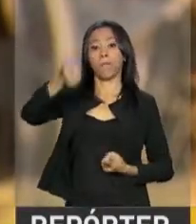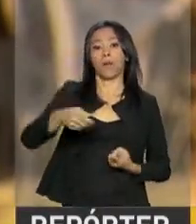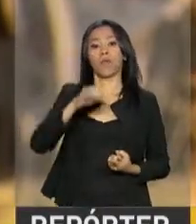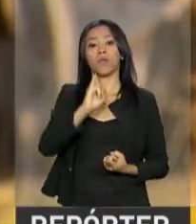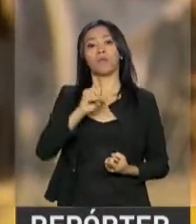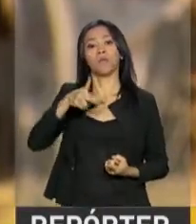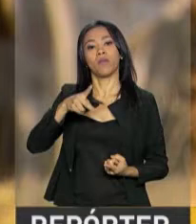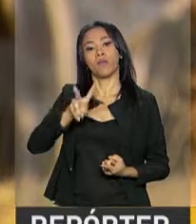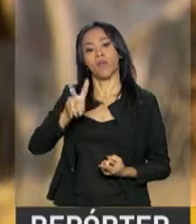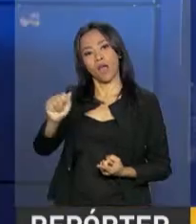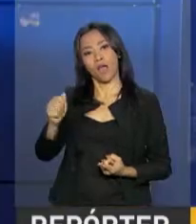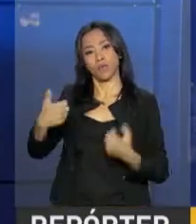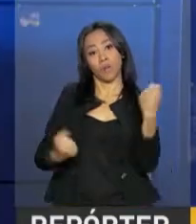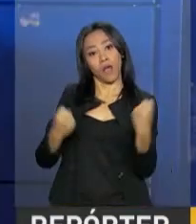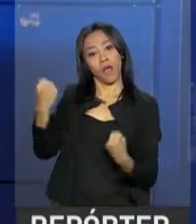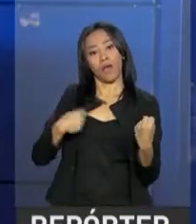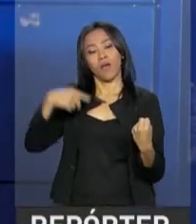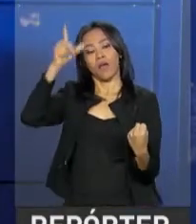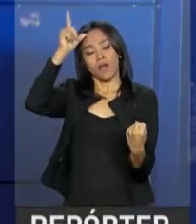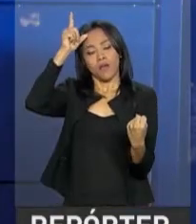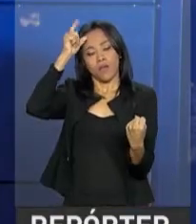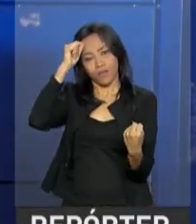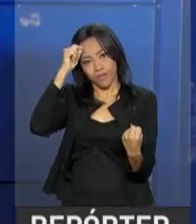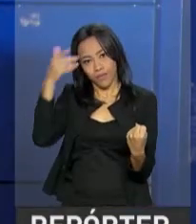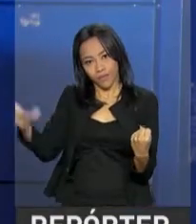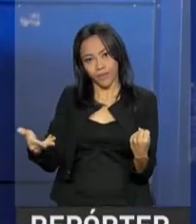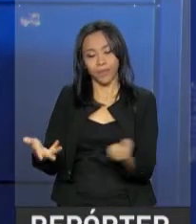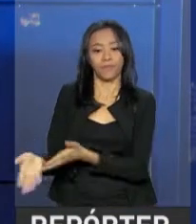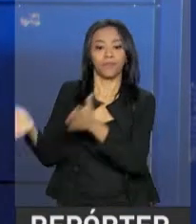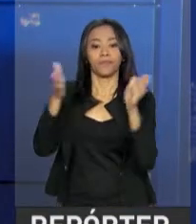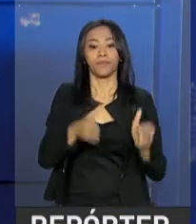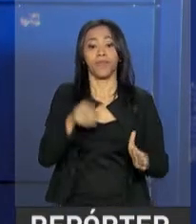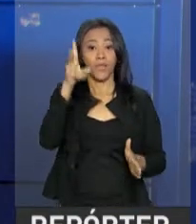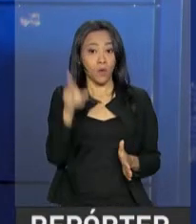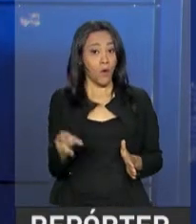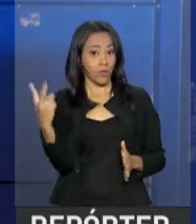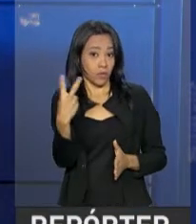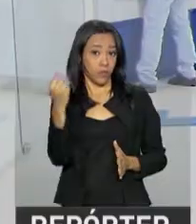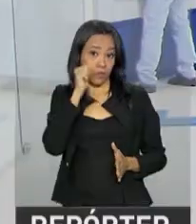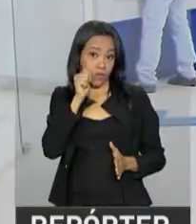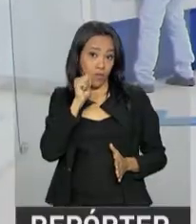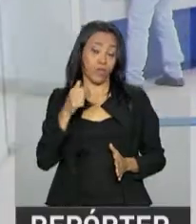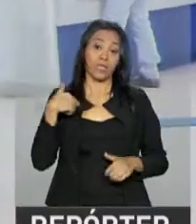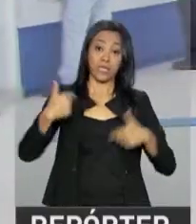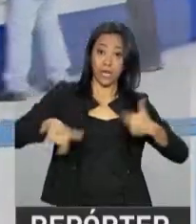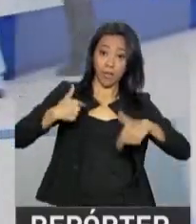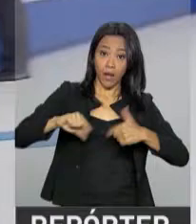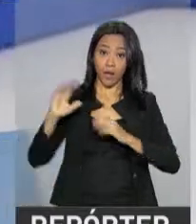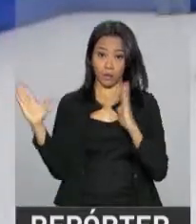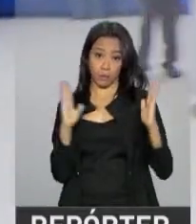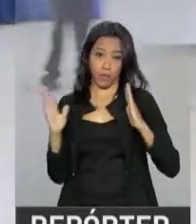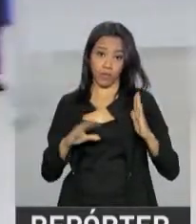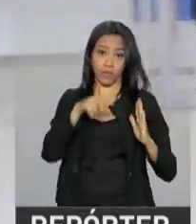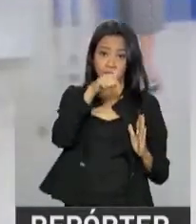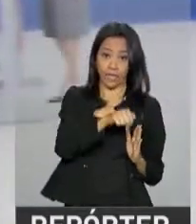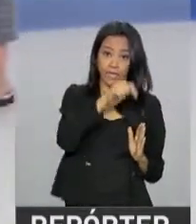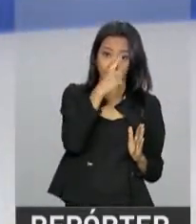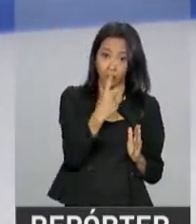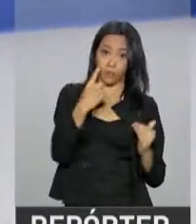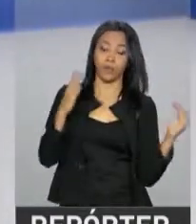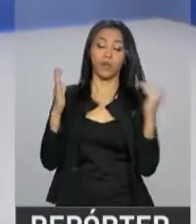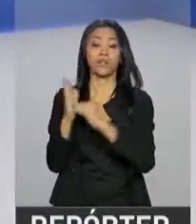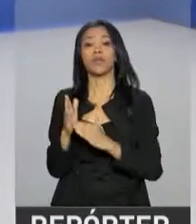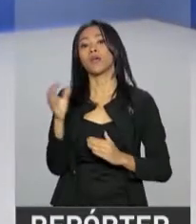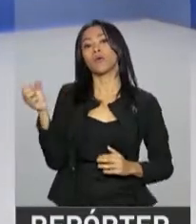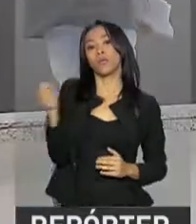carro e agora estou tranquila assim como édna em rozilda brasileiros que trabalharam entre 1981 e